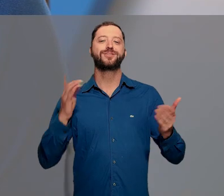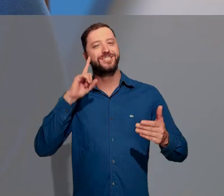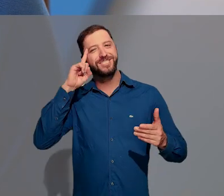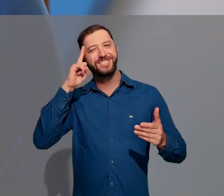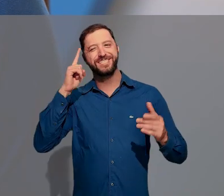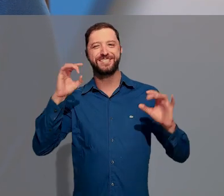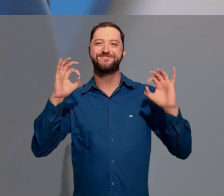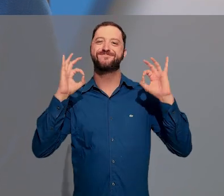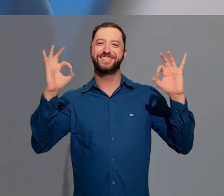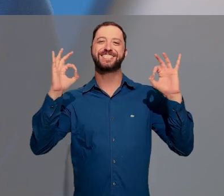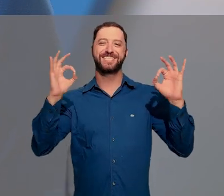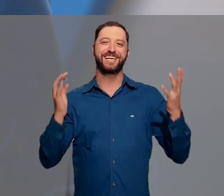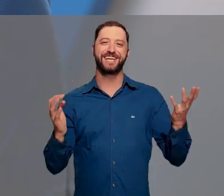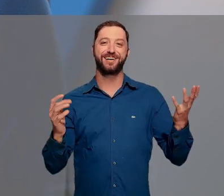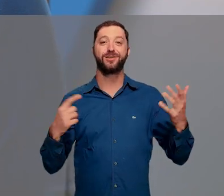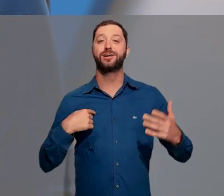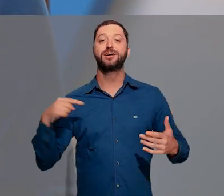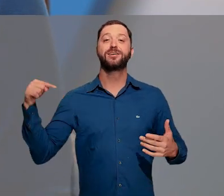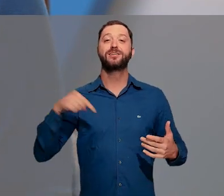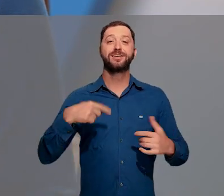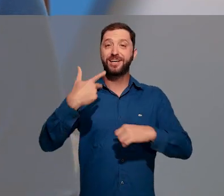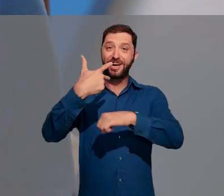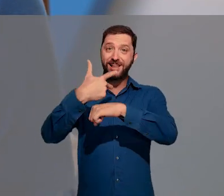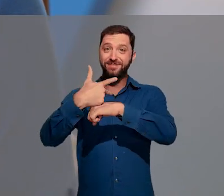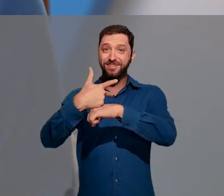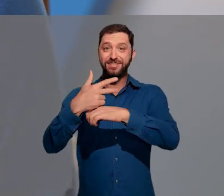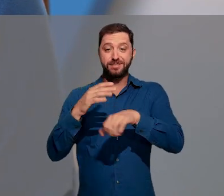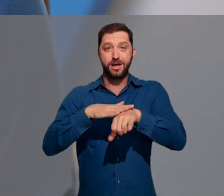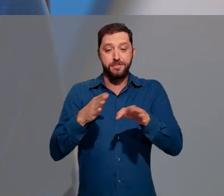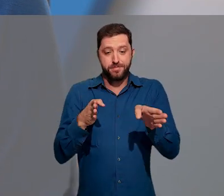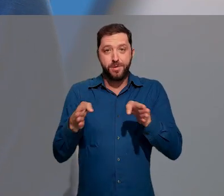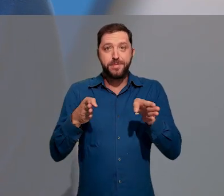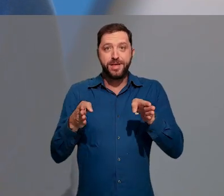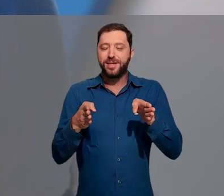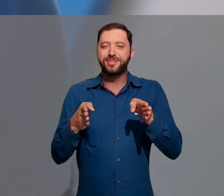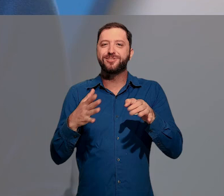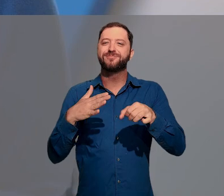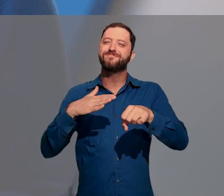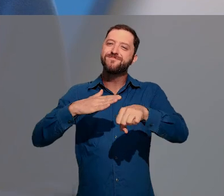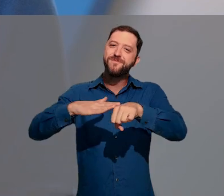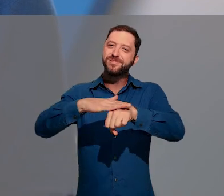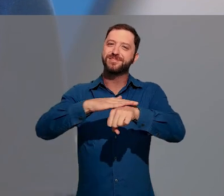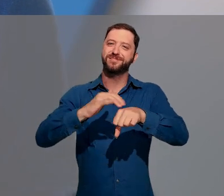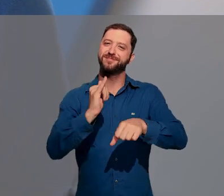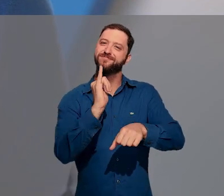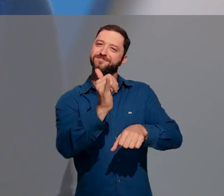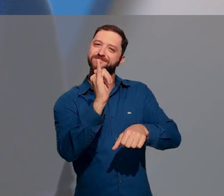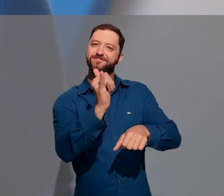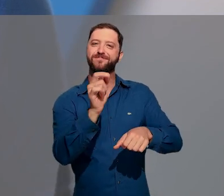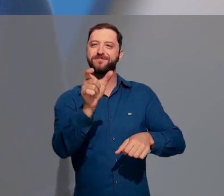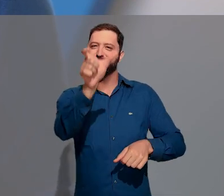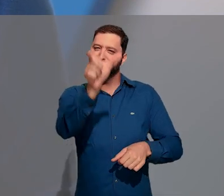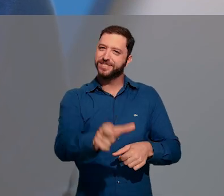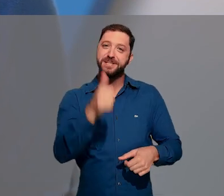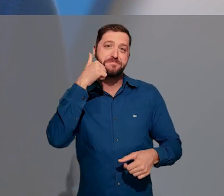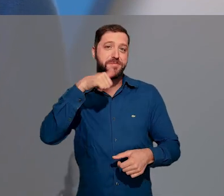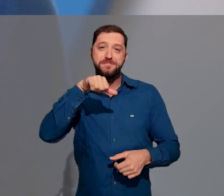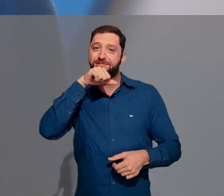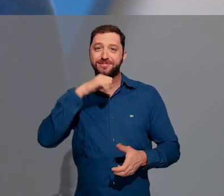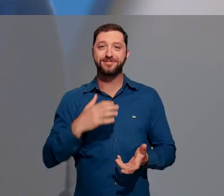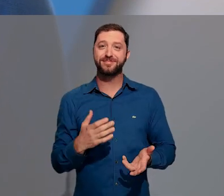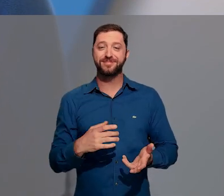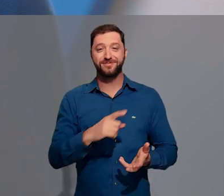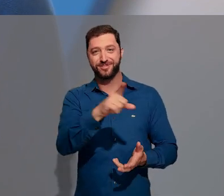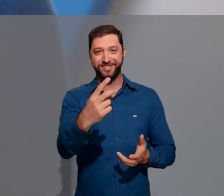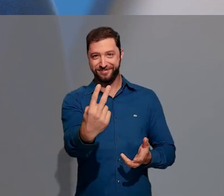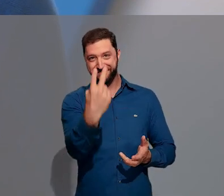Hoje é um dia muito especial e eu vim aqui para dedicar esse momento para falar com todas as mães. Para vocês que